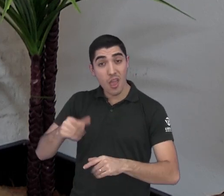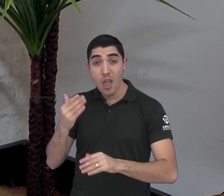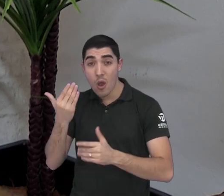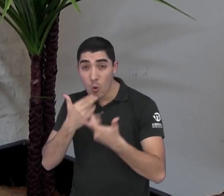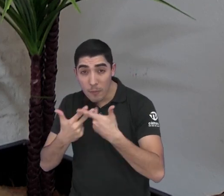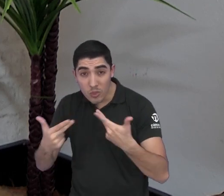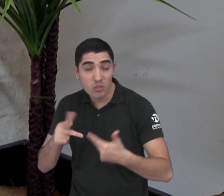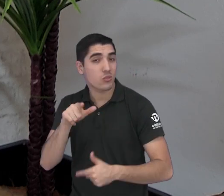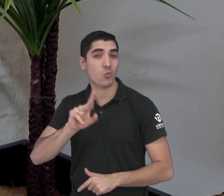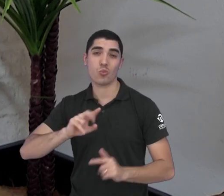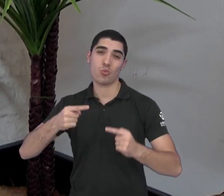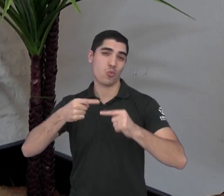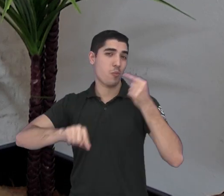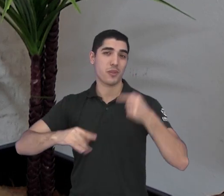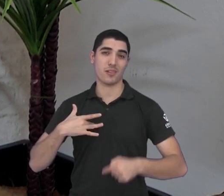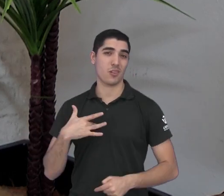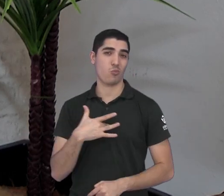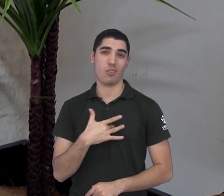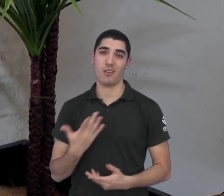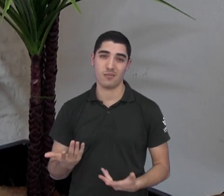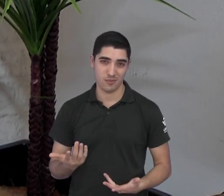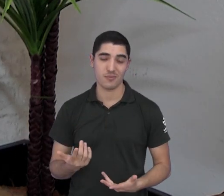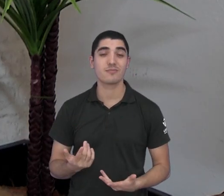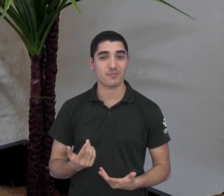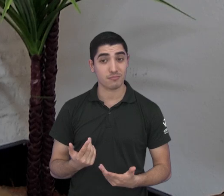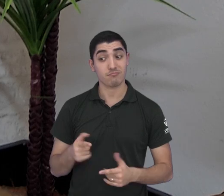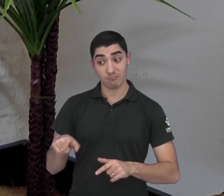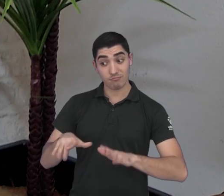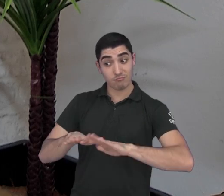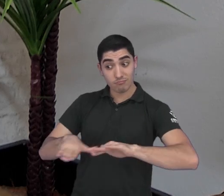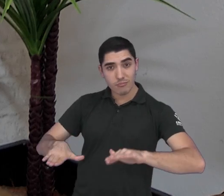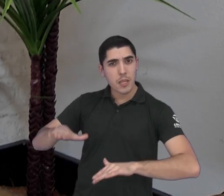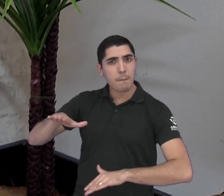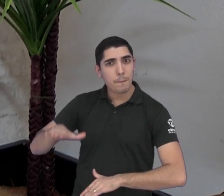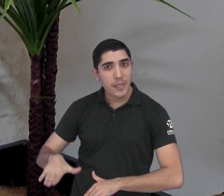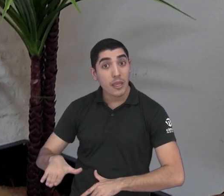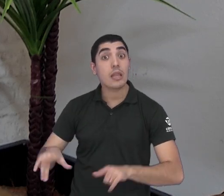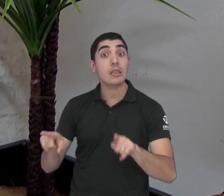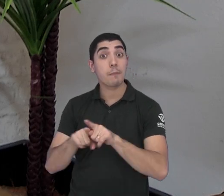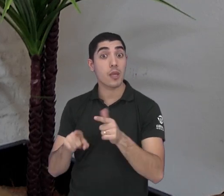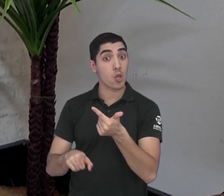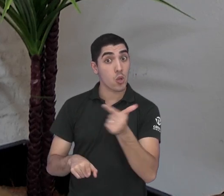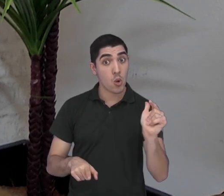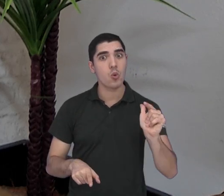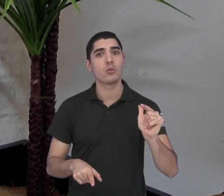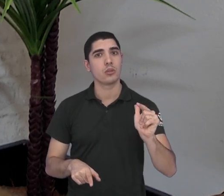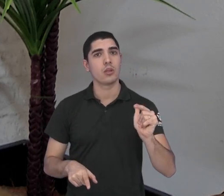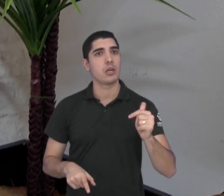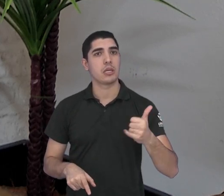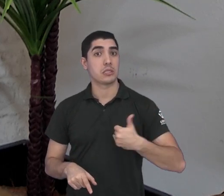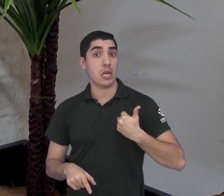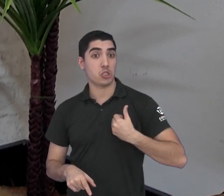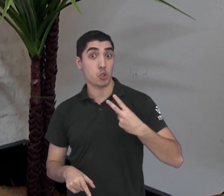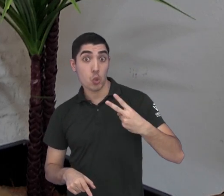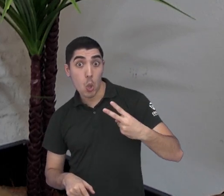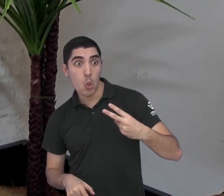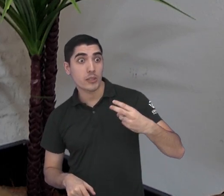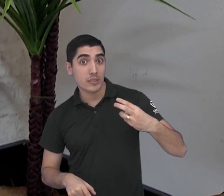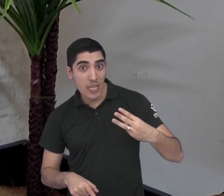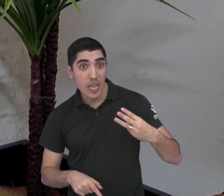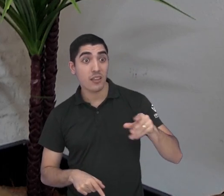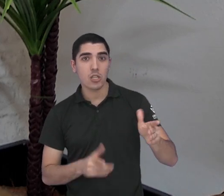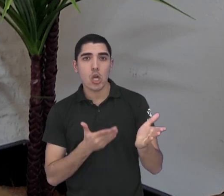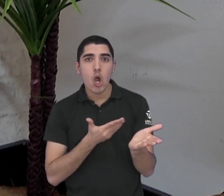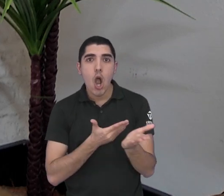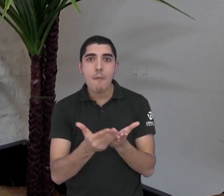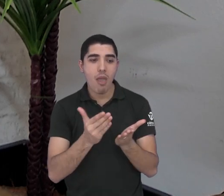são produtos nada saudáveis. Então, tanto as crianças pequenas, as crianças menores, até ali depois dos 2 anos,